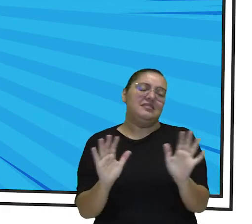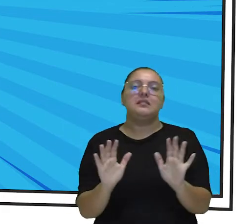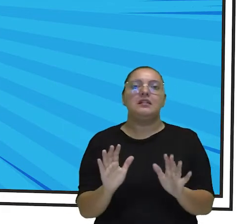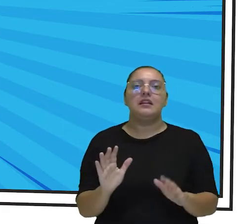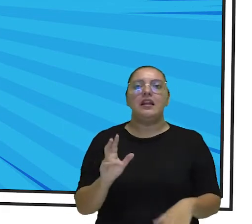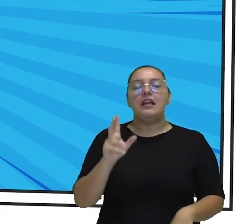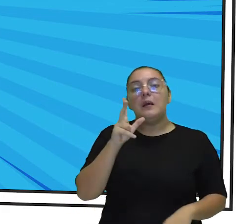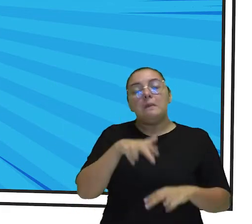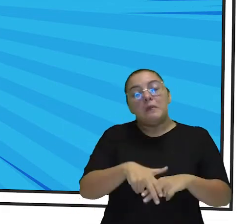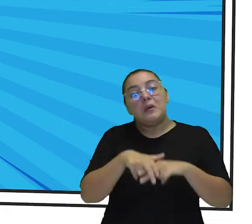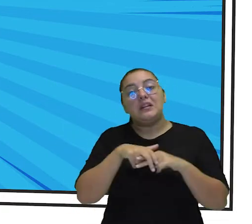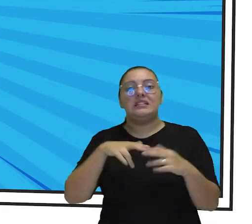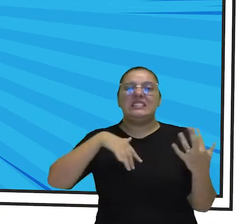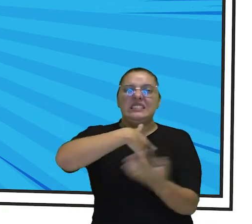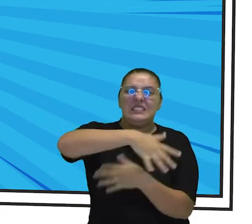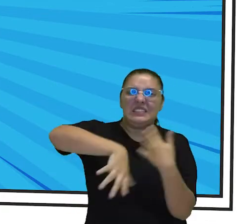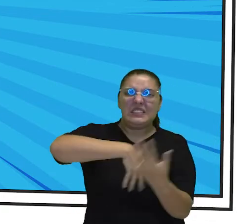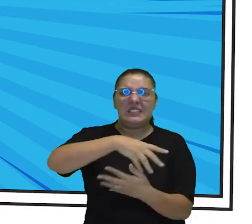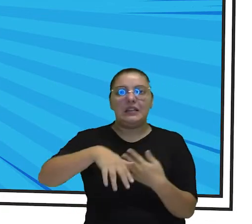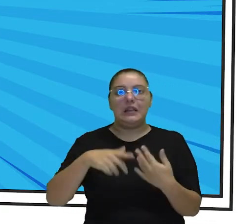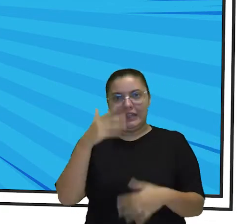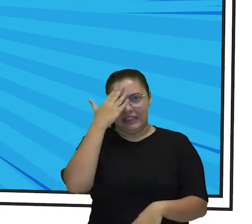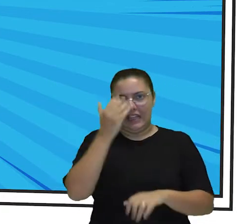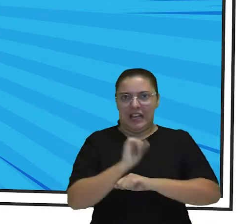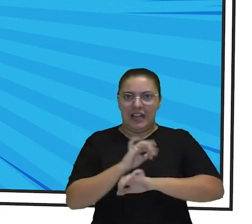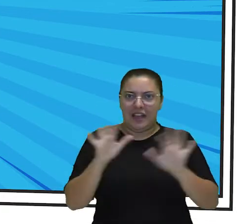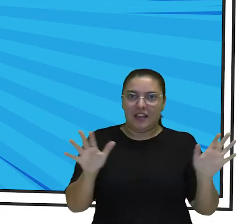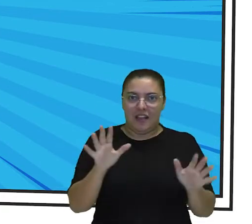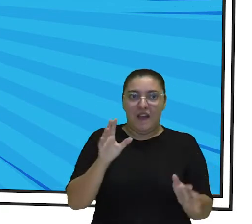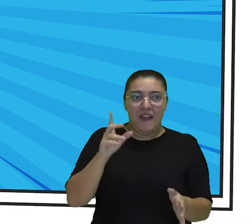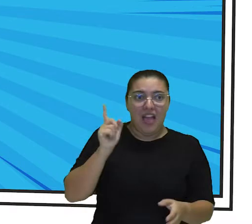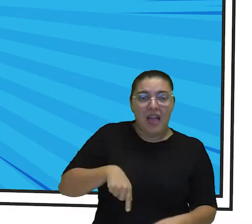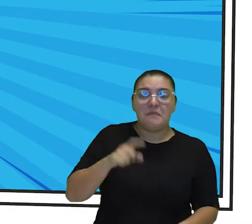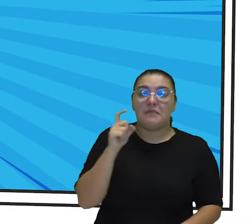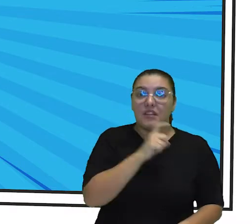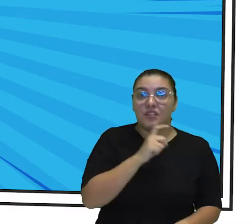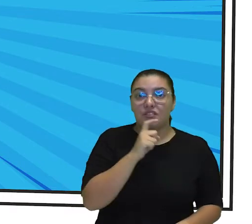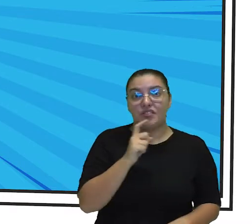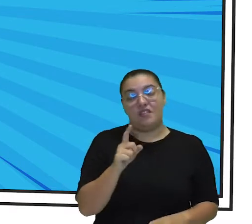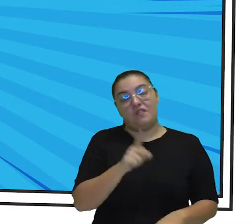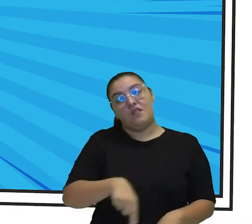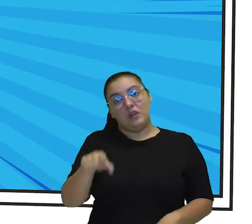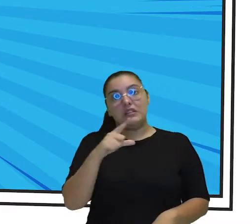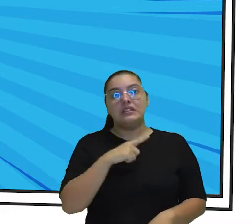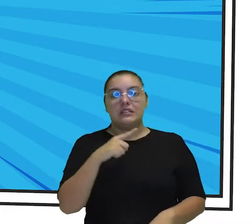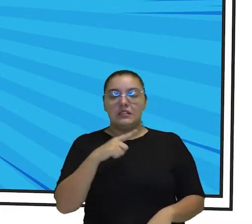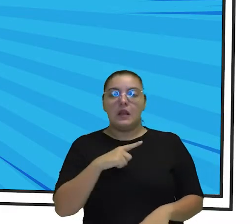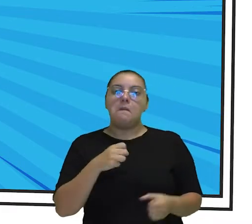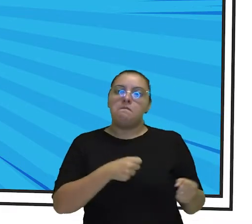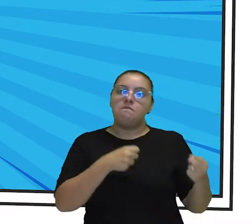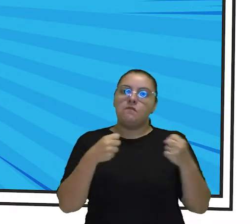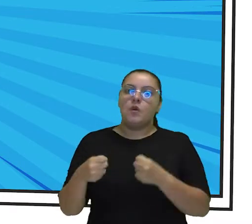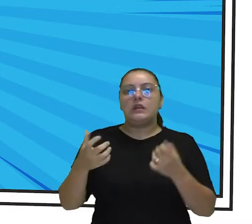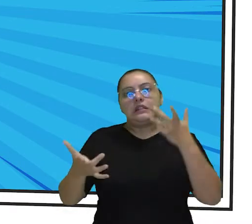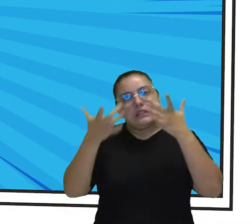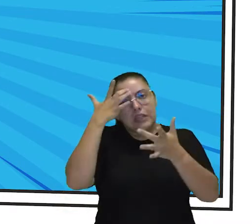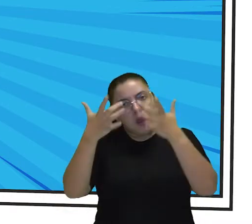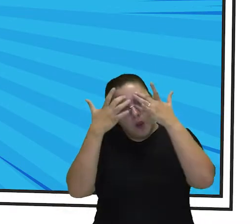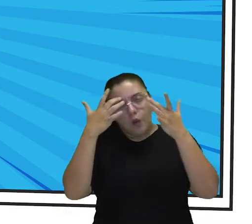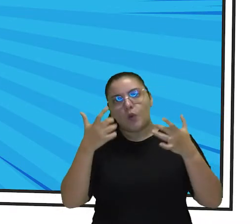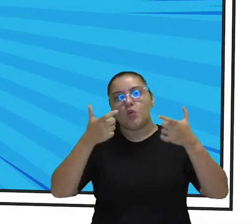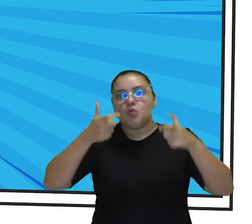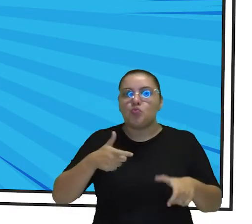medieval. Então, se você entendeu que isso é falso, obviamente você tem um grande poder para memorizar